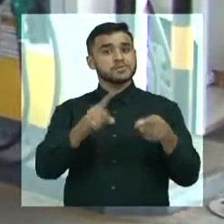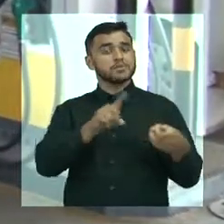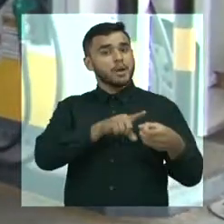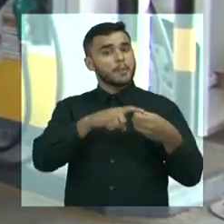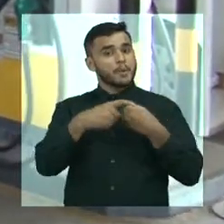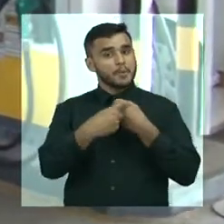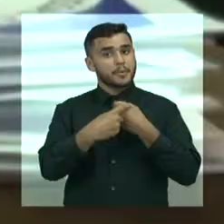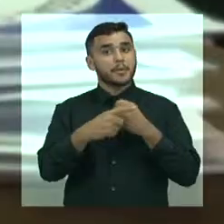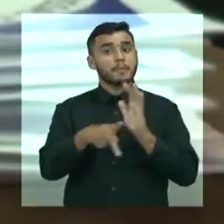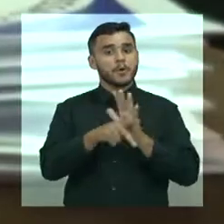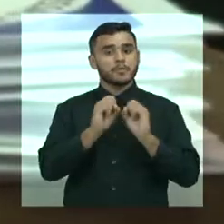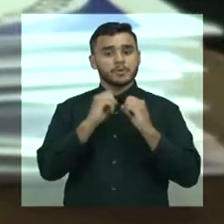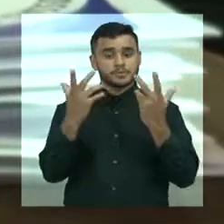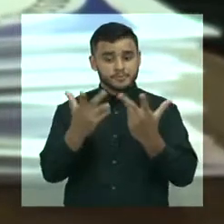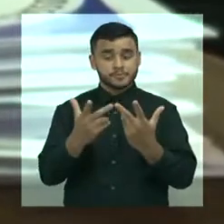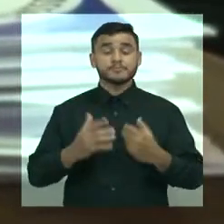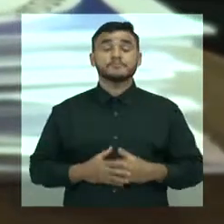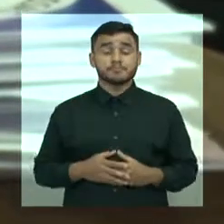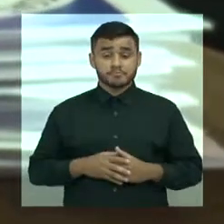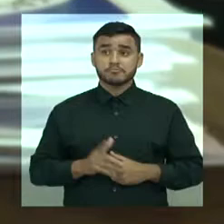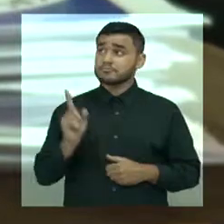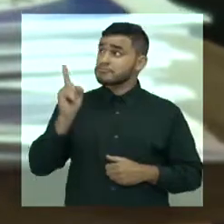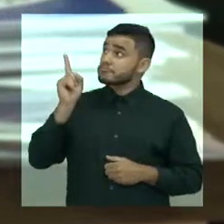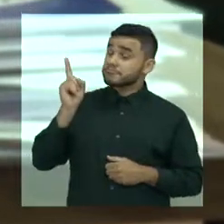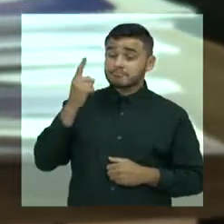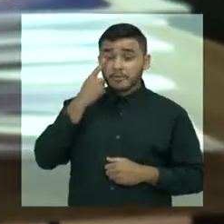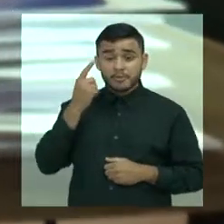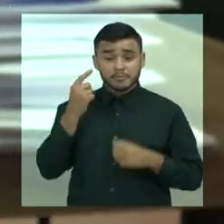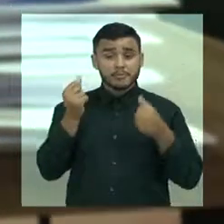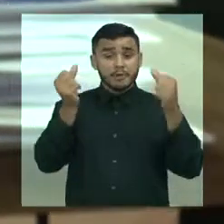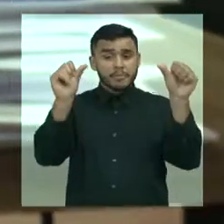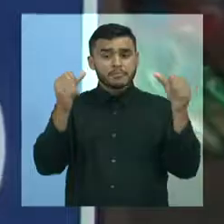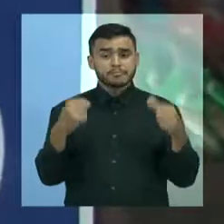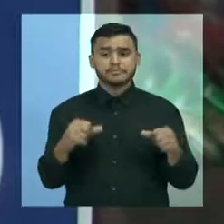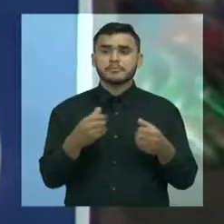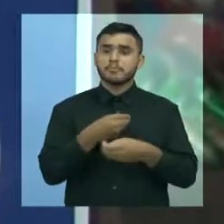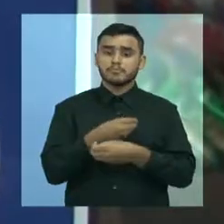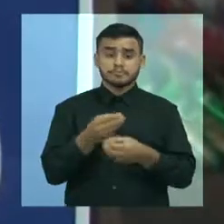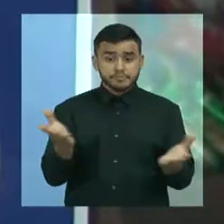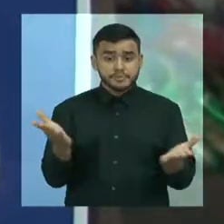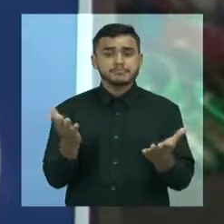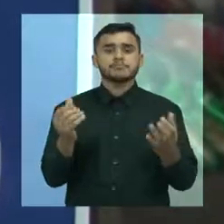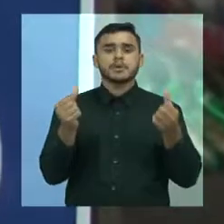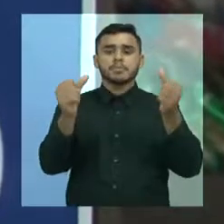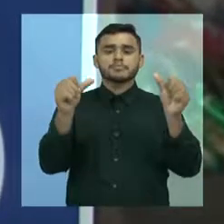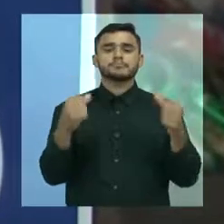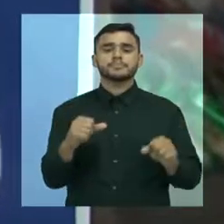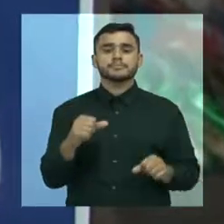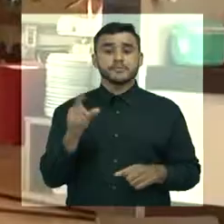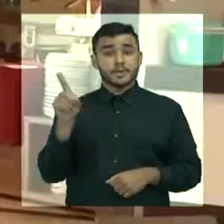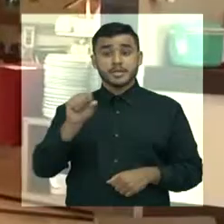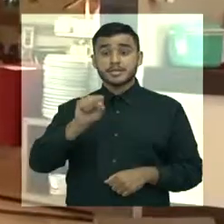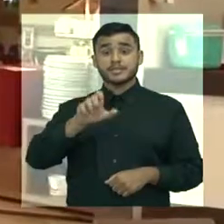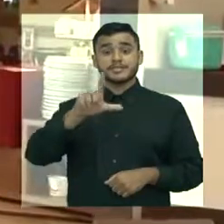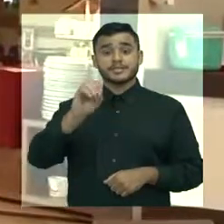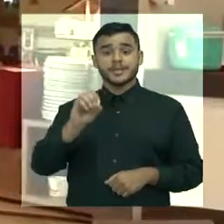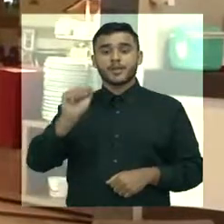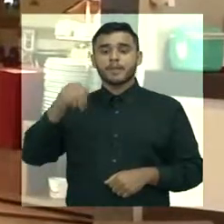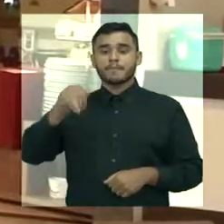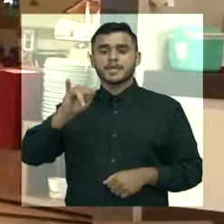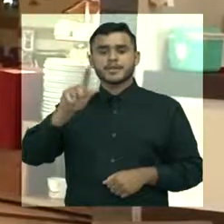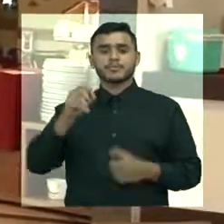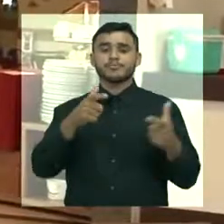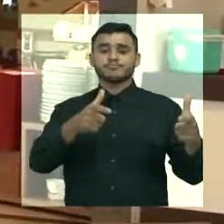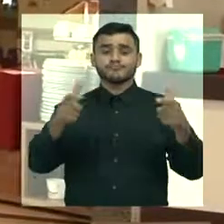infância e da juventude. Aqui é distribuído material de divulgação do selo Amigo da Criança e do Adolescente, assim como em